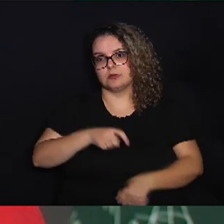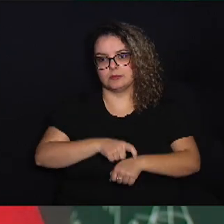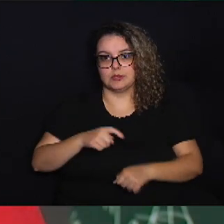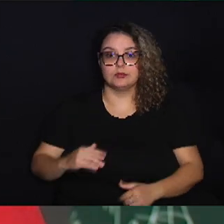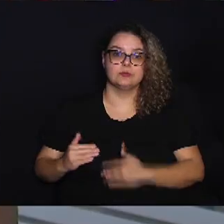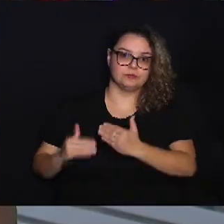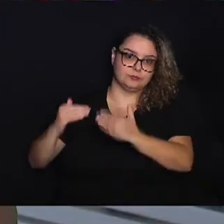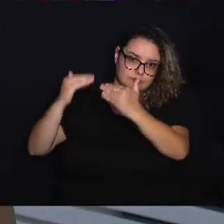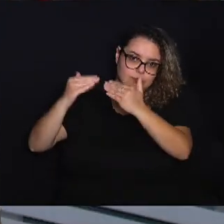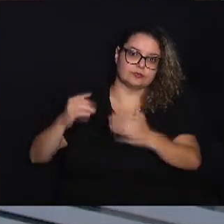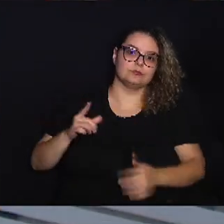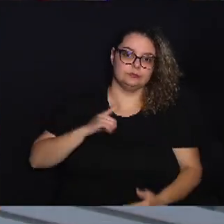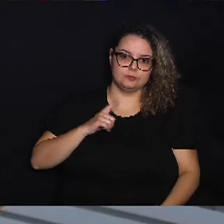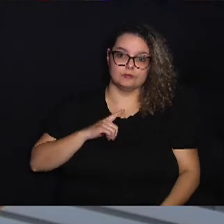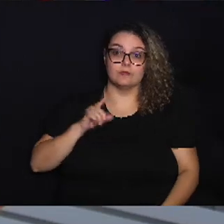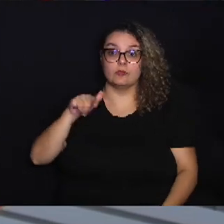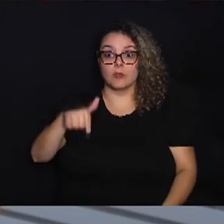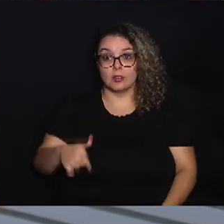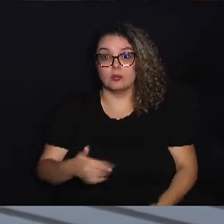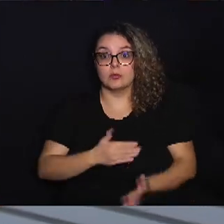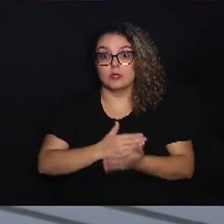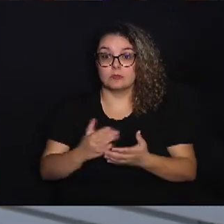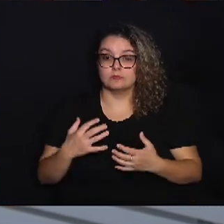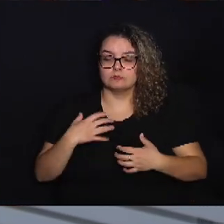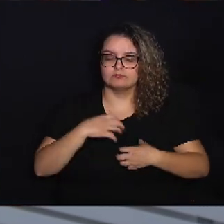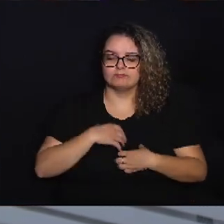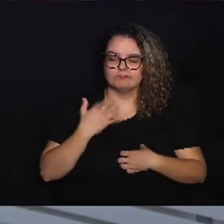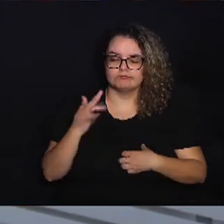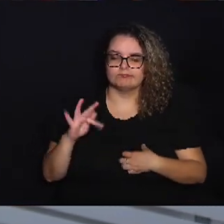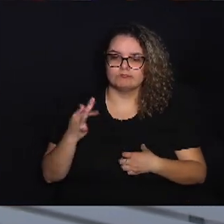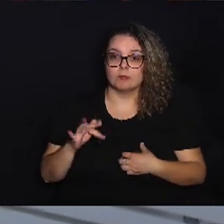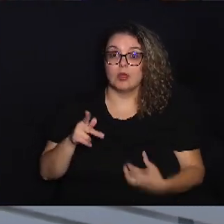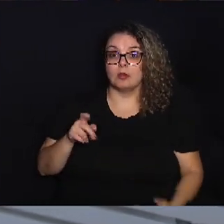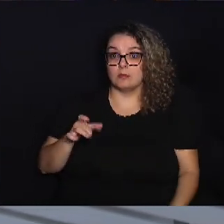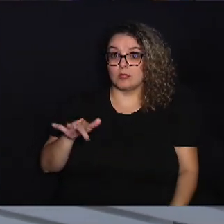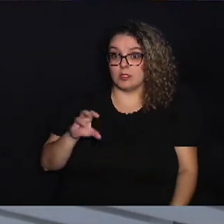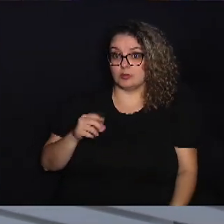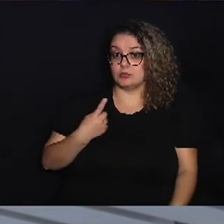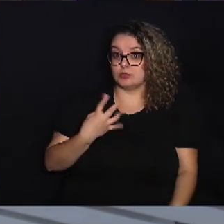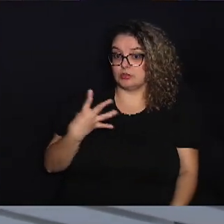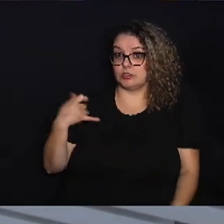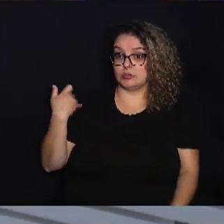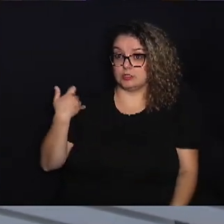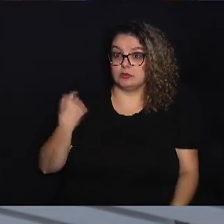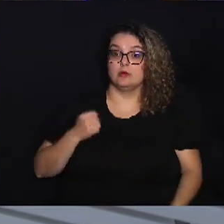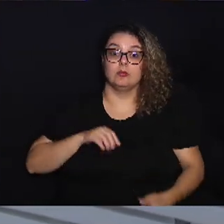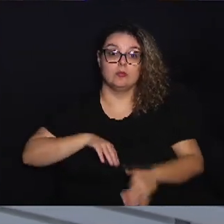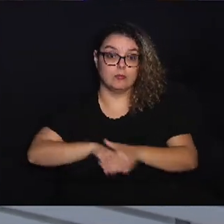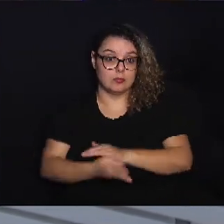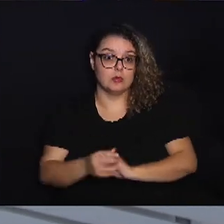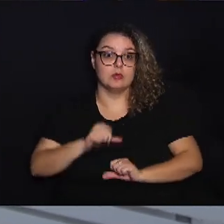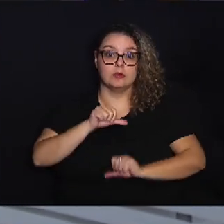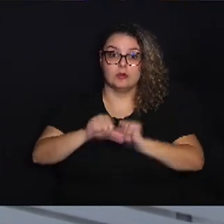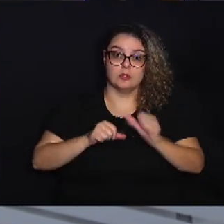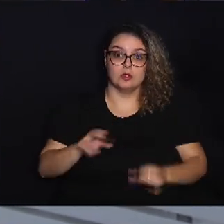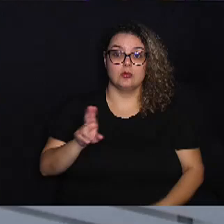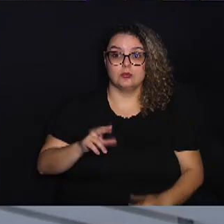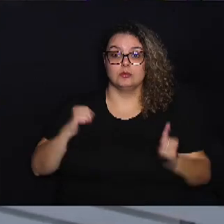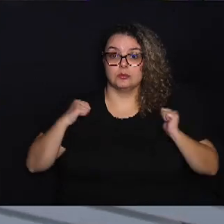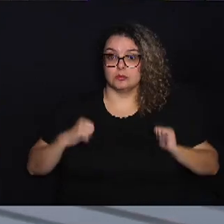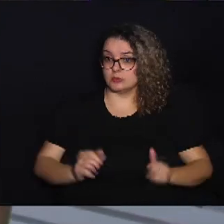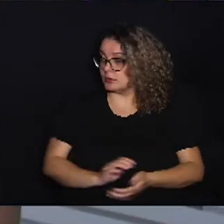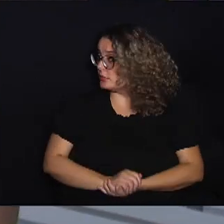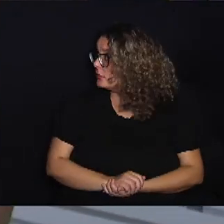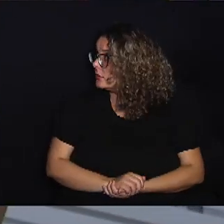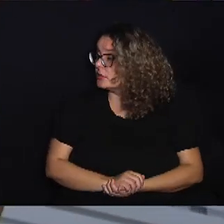crescimento em que eles estão, né? Depois de começar a sentir algumas dores, Pedro, de 14 anos, mudou alguns hábitos em relação ao uso da mochila. Fazendo